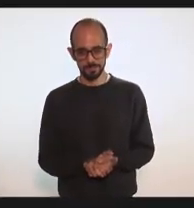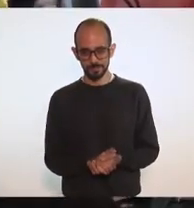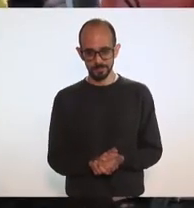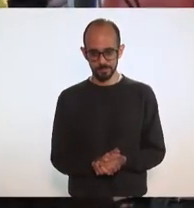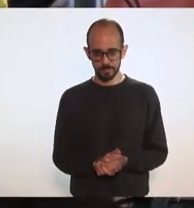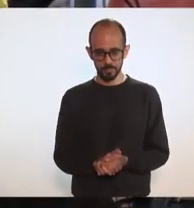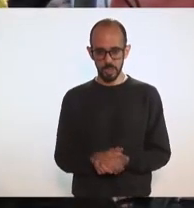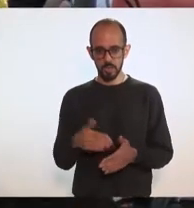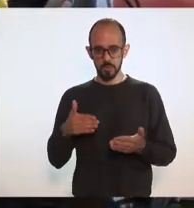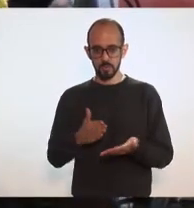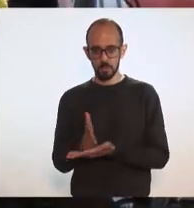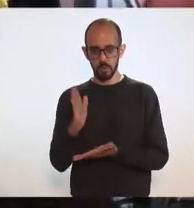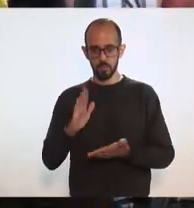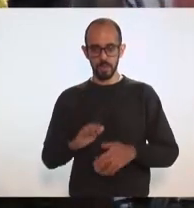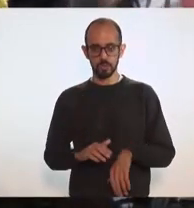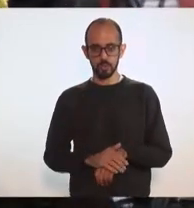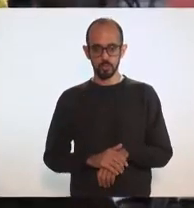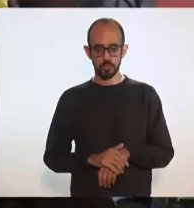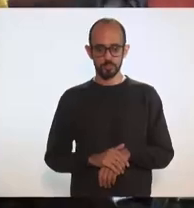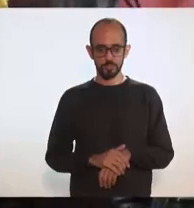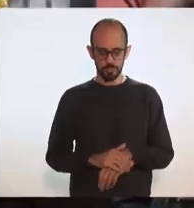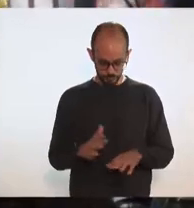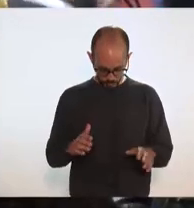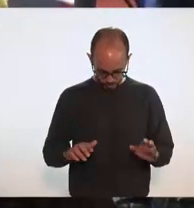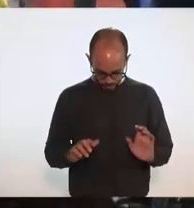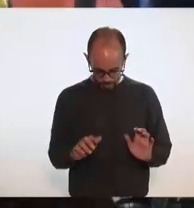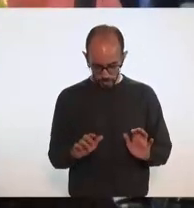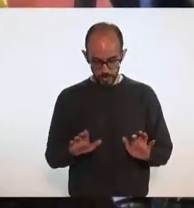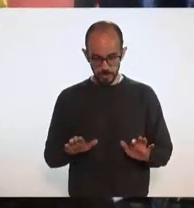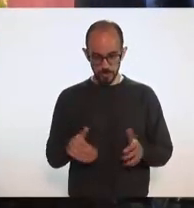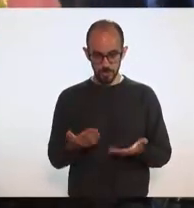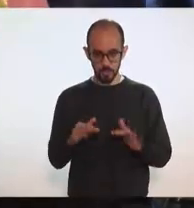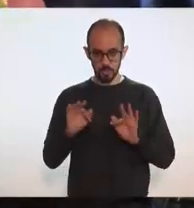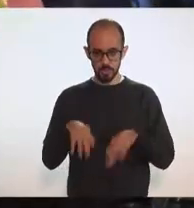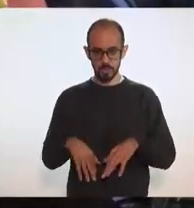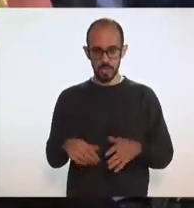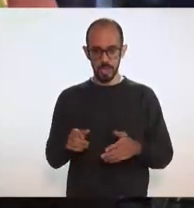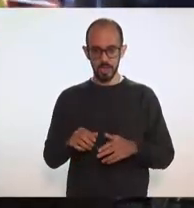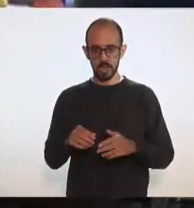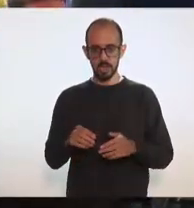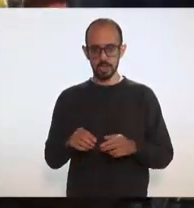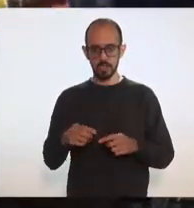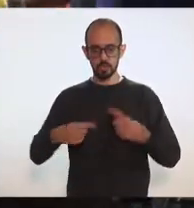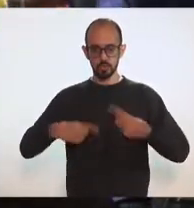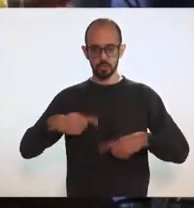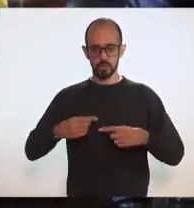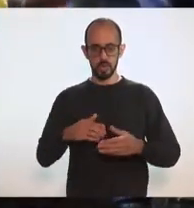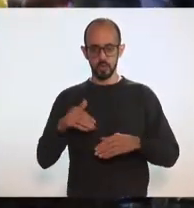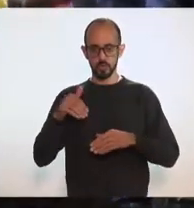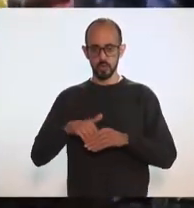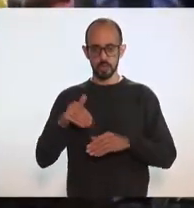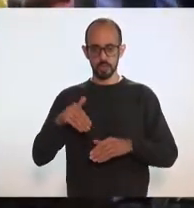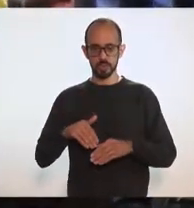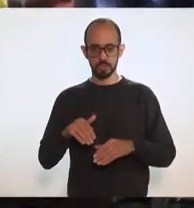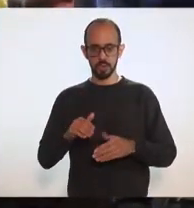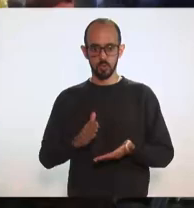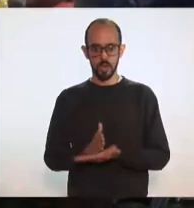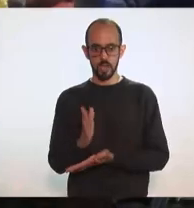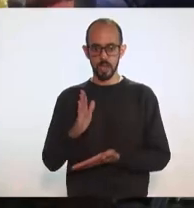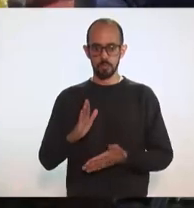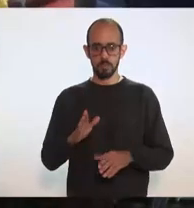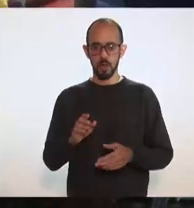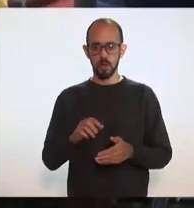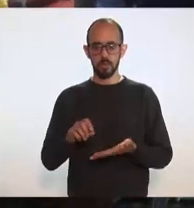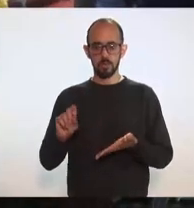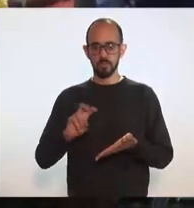O parecer emitido em discussão. Não havendo quem queira discutir, encerrada a discussão, em votação. Os senhores que aprovam, permaneçam como estão. Aprovado, vai a